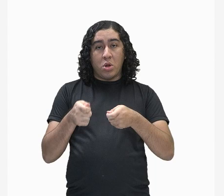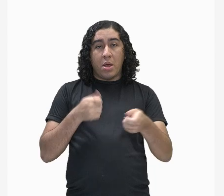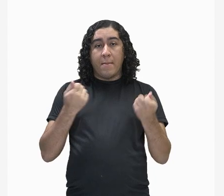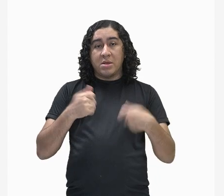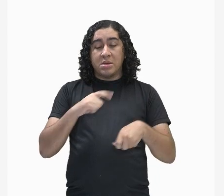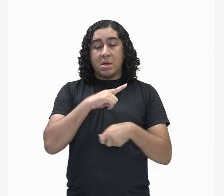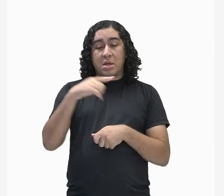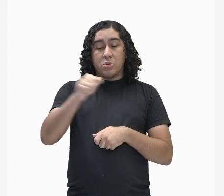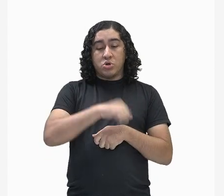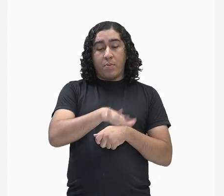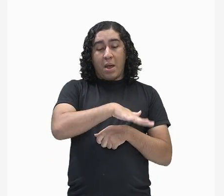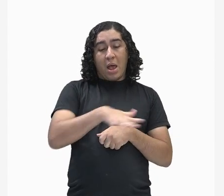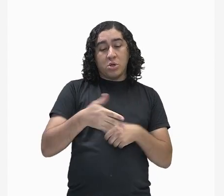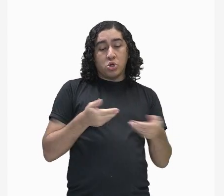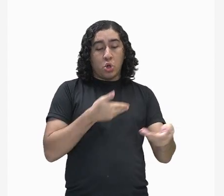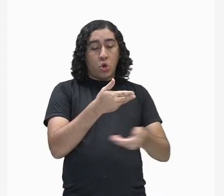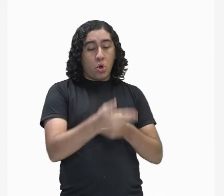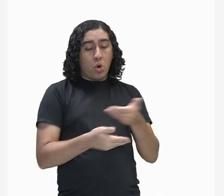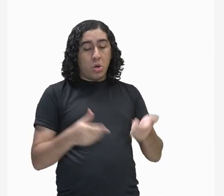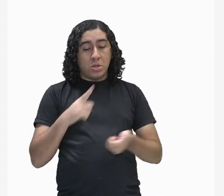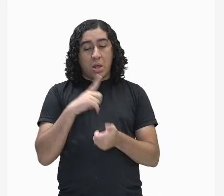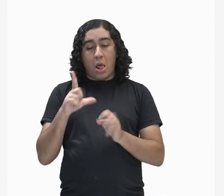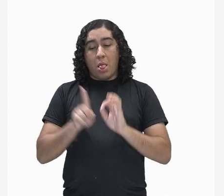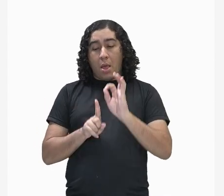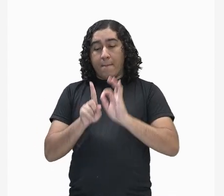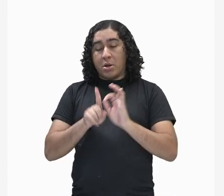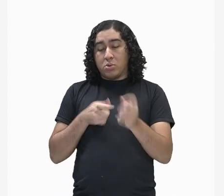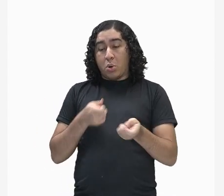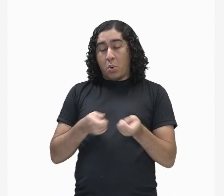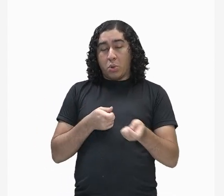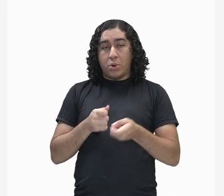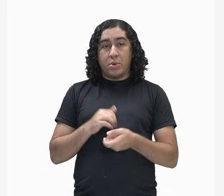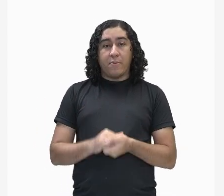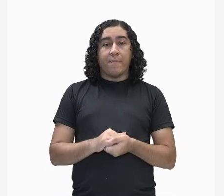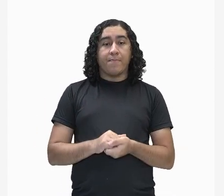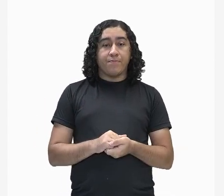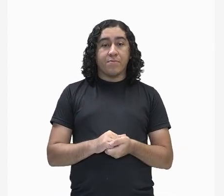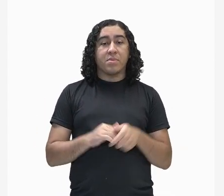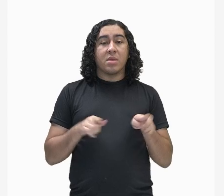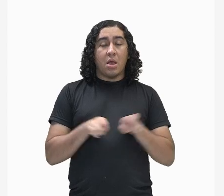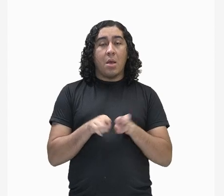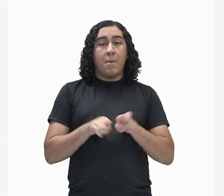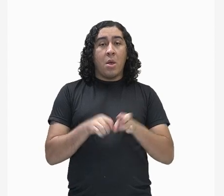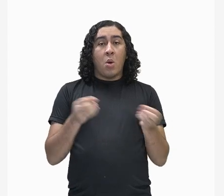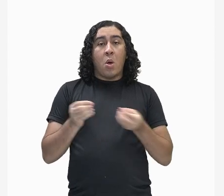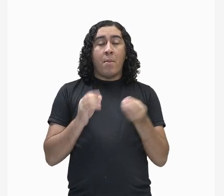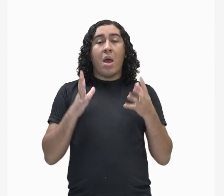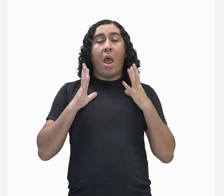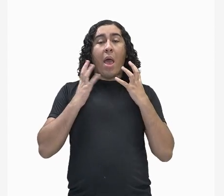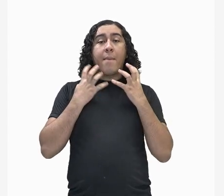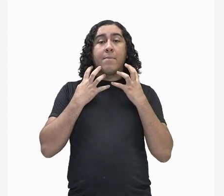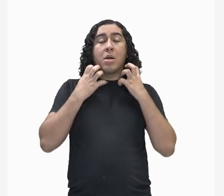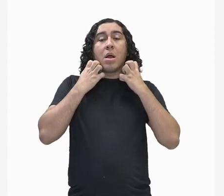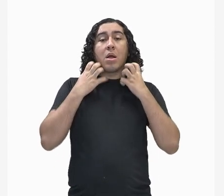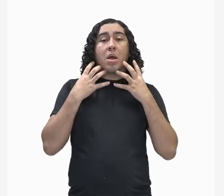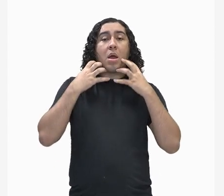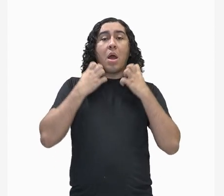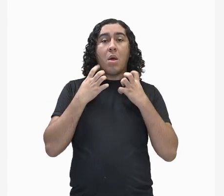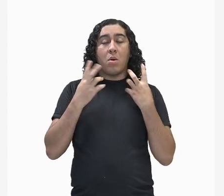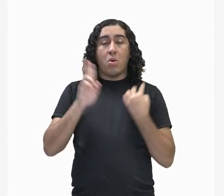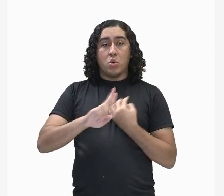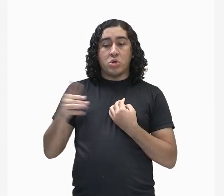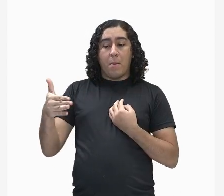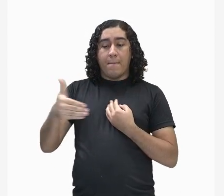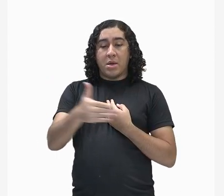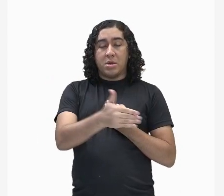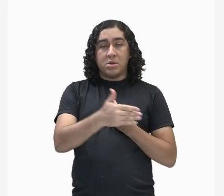está para ter ali a sua temperatura. E a respiração desses peixes são branquiais, né? Através de brânquias,